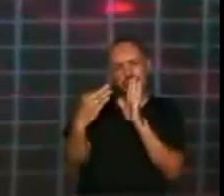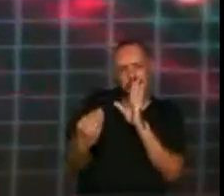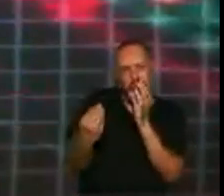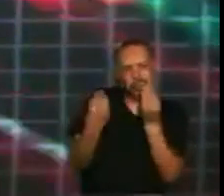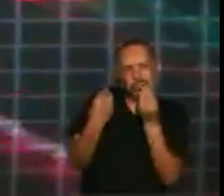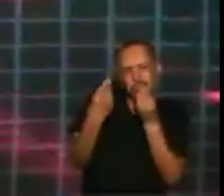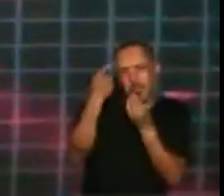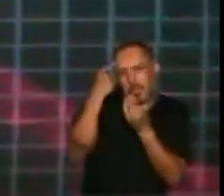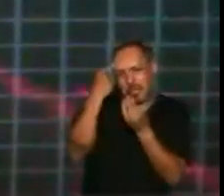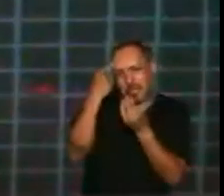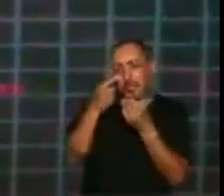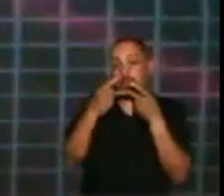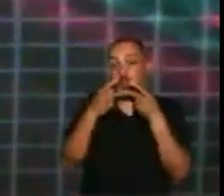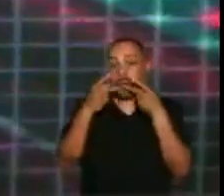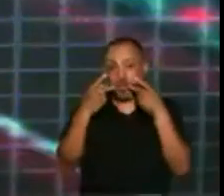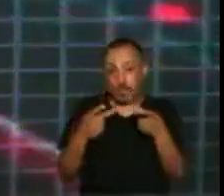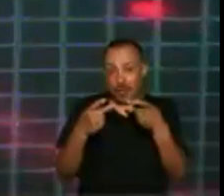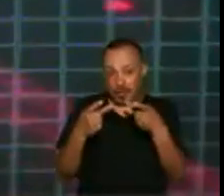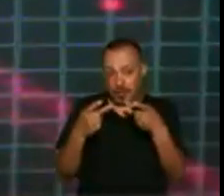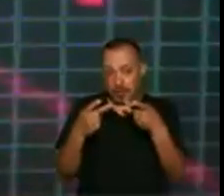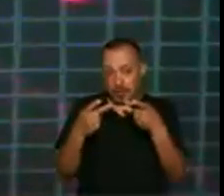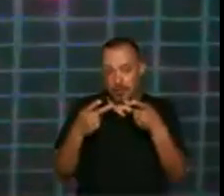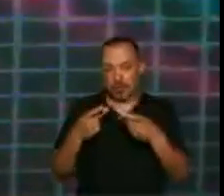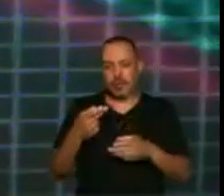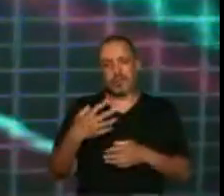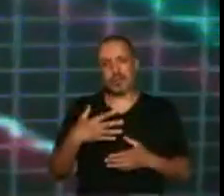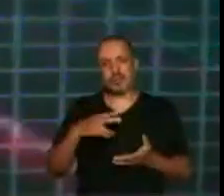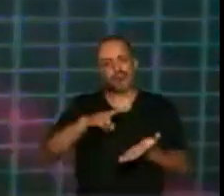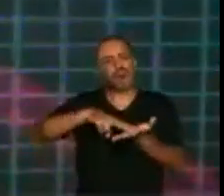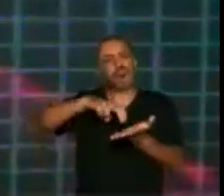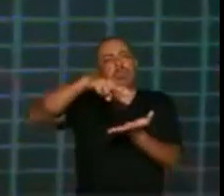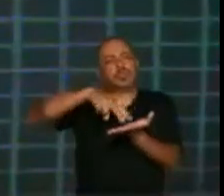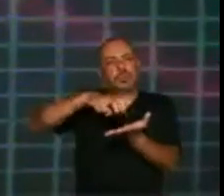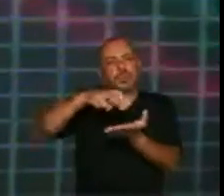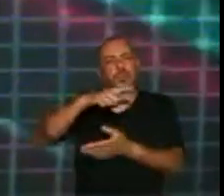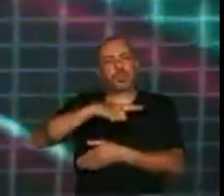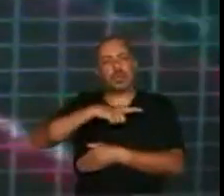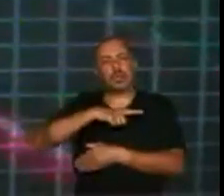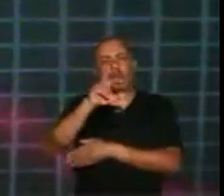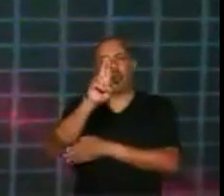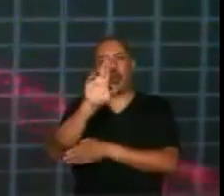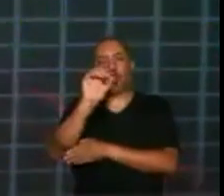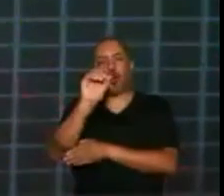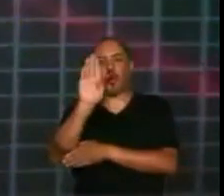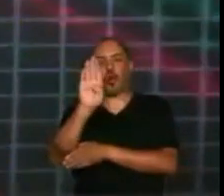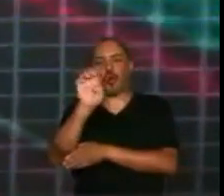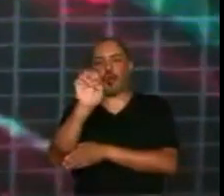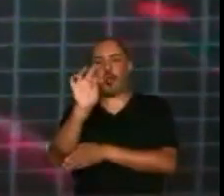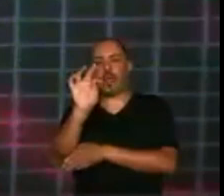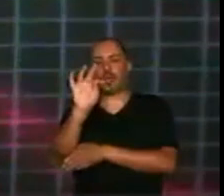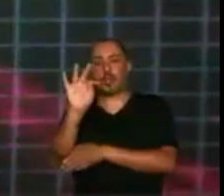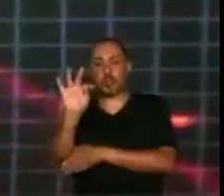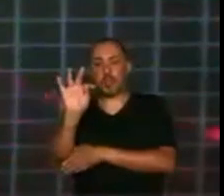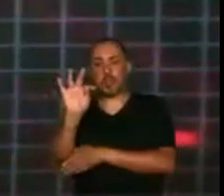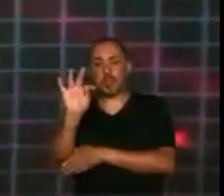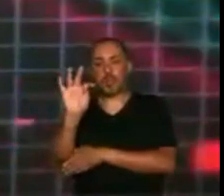que eles pensam? E para falar um pouco sobre isso com a gente, para você se inspirar também sobre esse assunto, a gente tem o Robert Jansen,